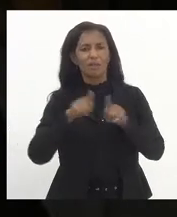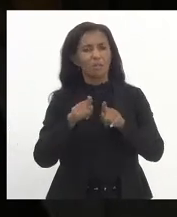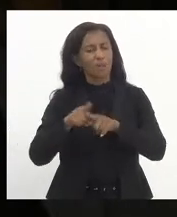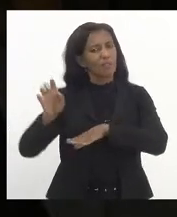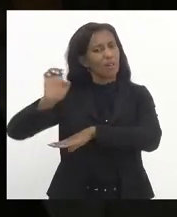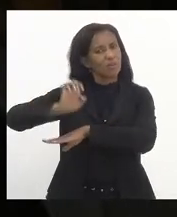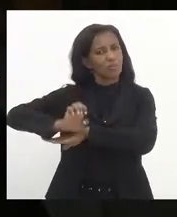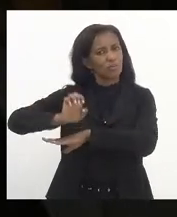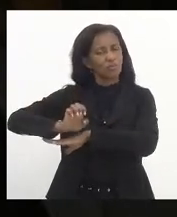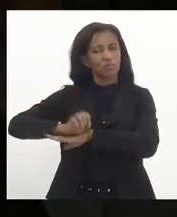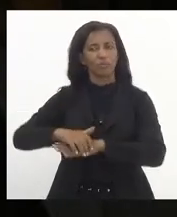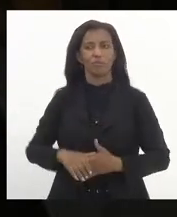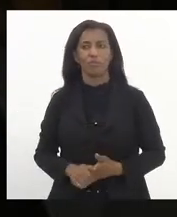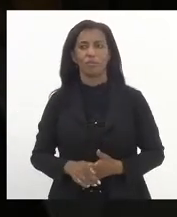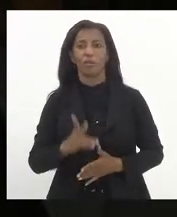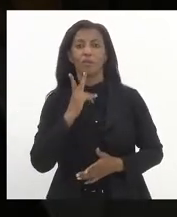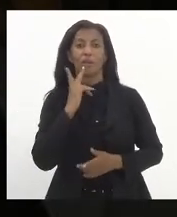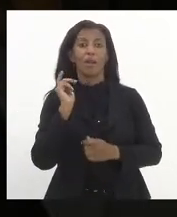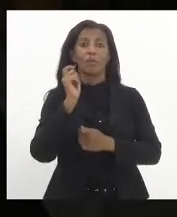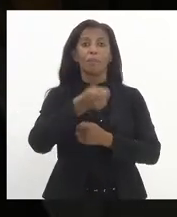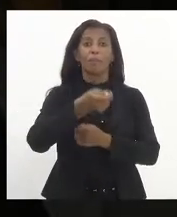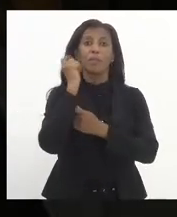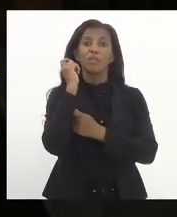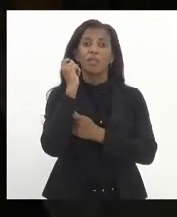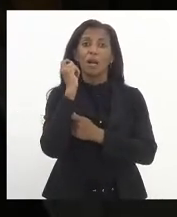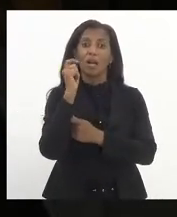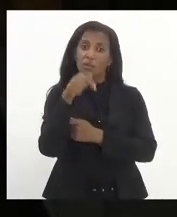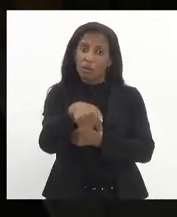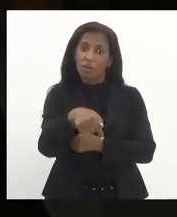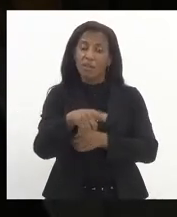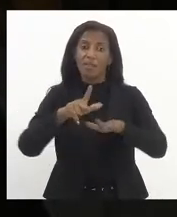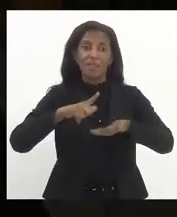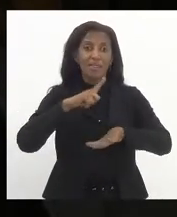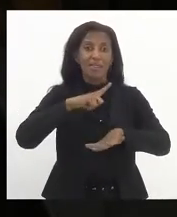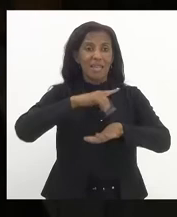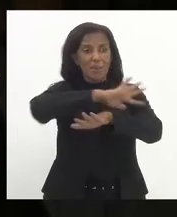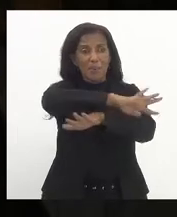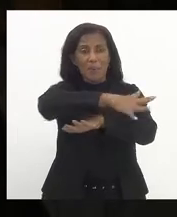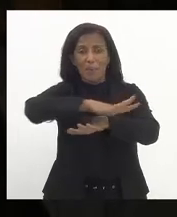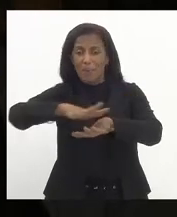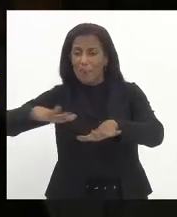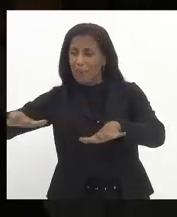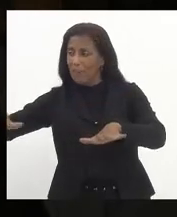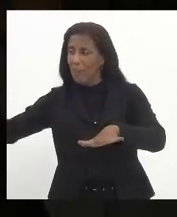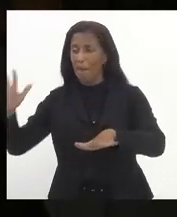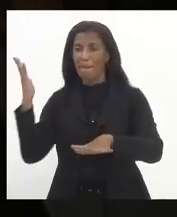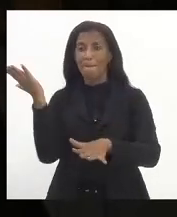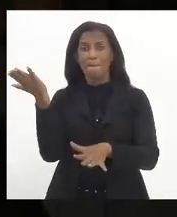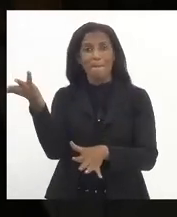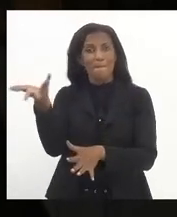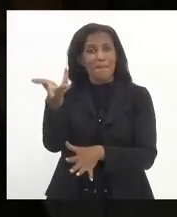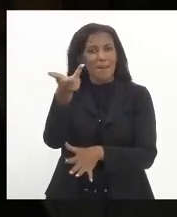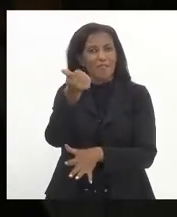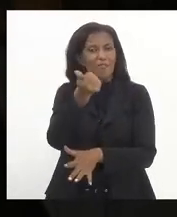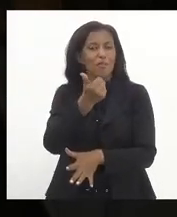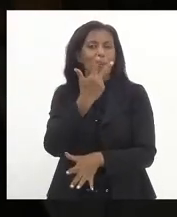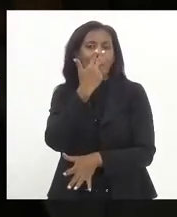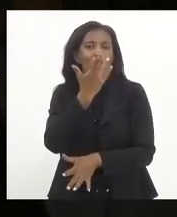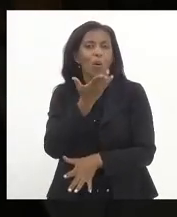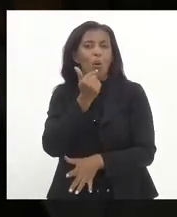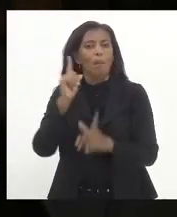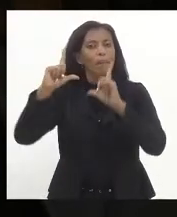Podemos falar do pescado. Esse é um país que tem uma costa e um litoral maravilhoso e que come muito menos peixe do que poderia